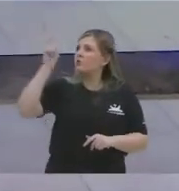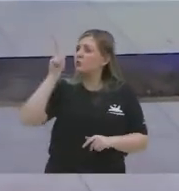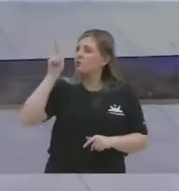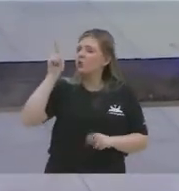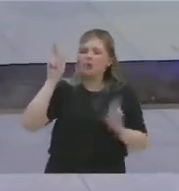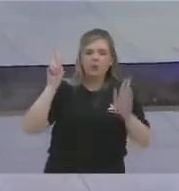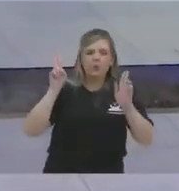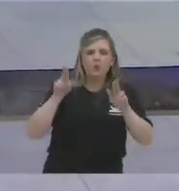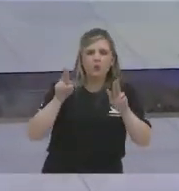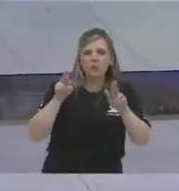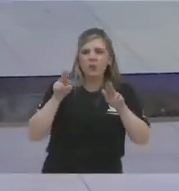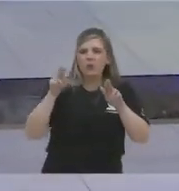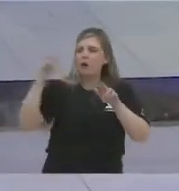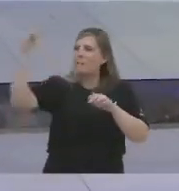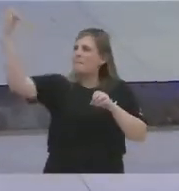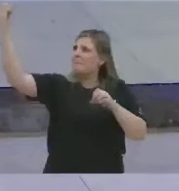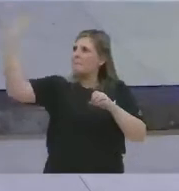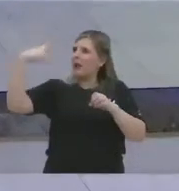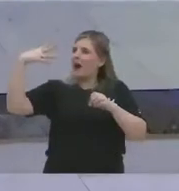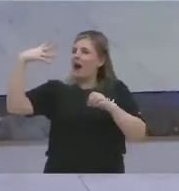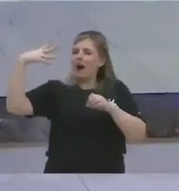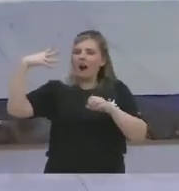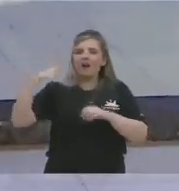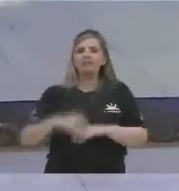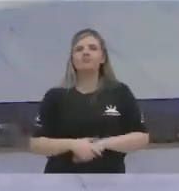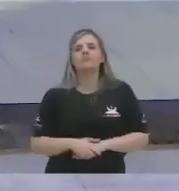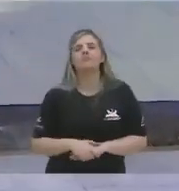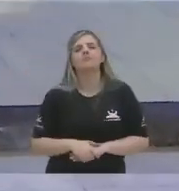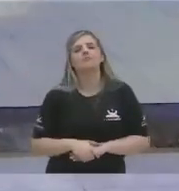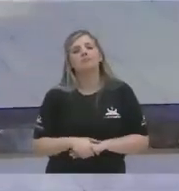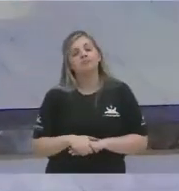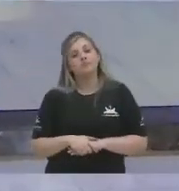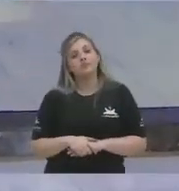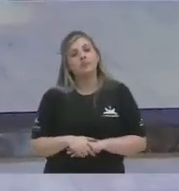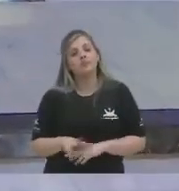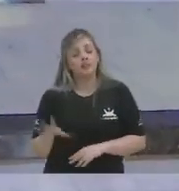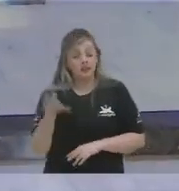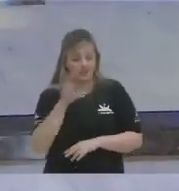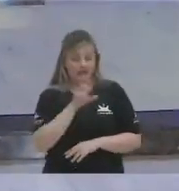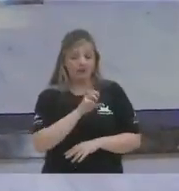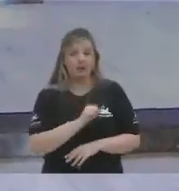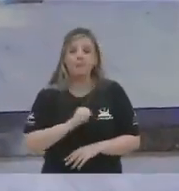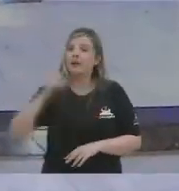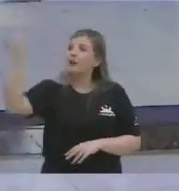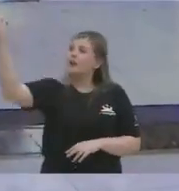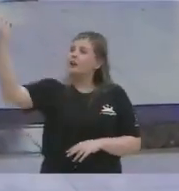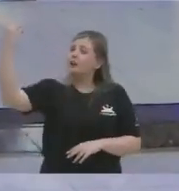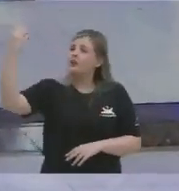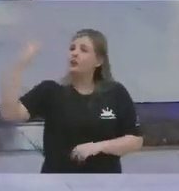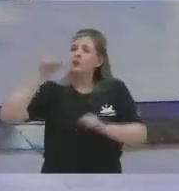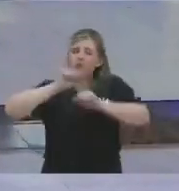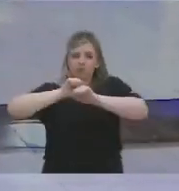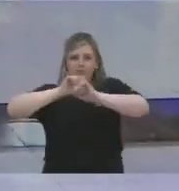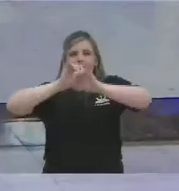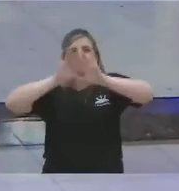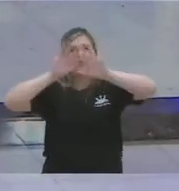se apagará. E quem ama essa luz